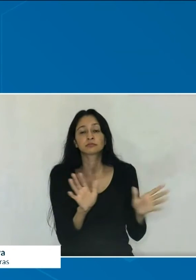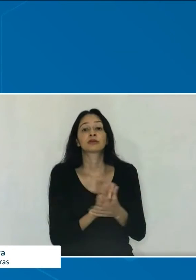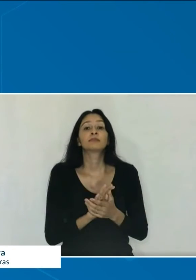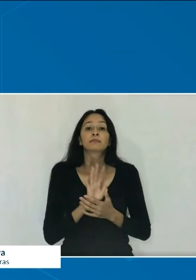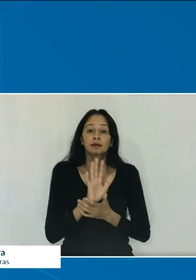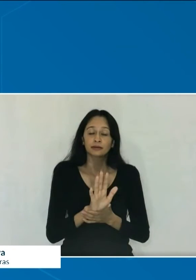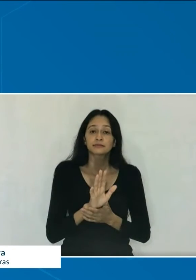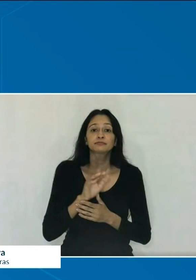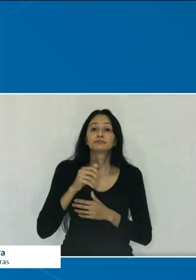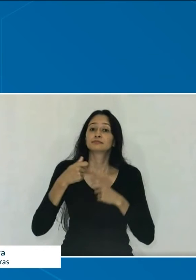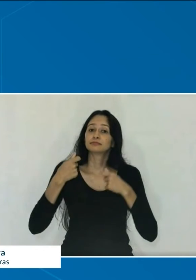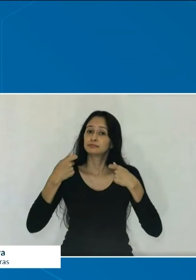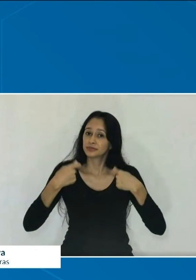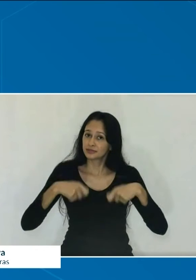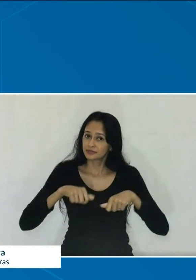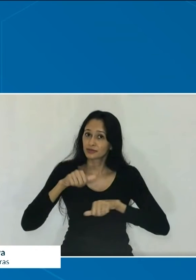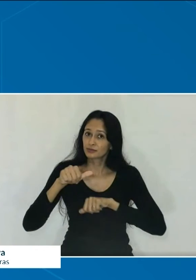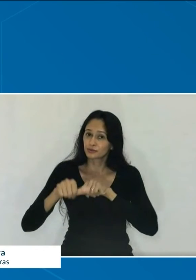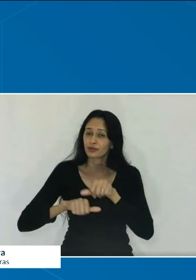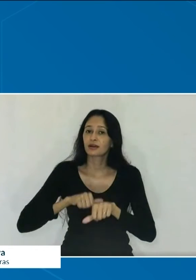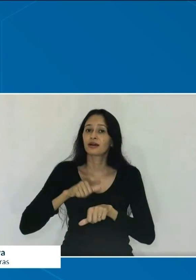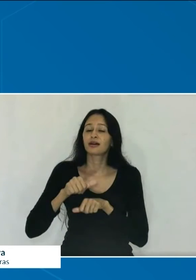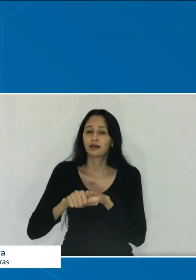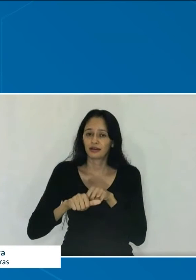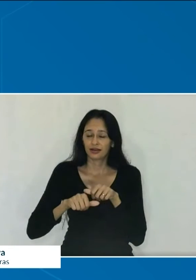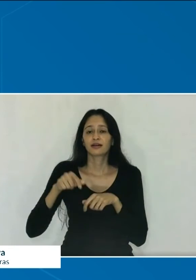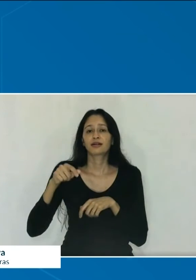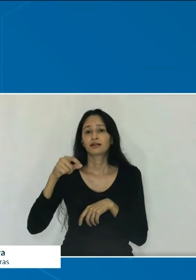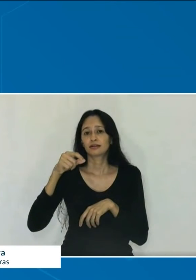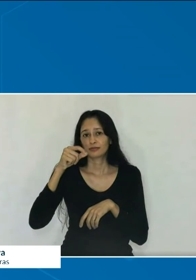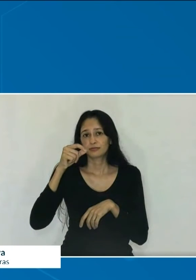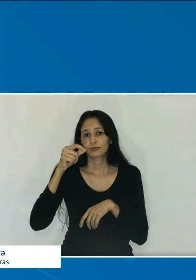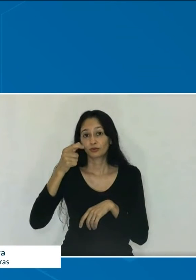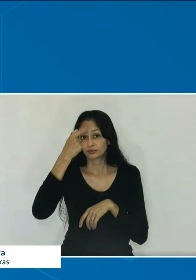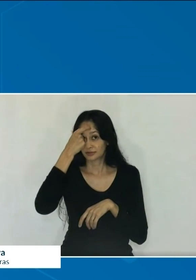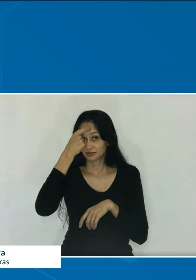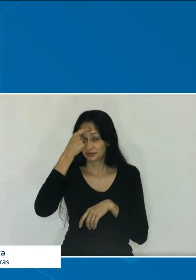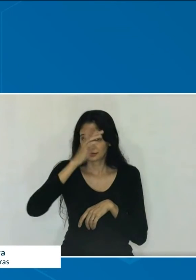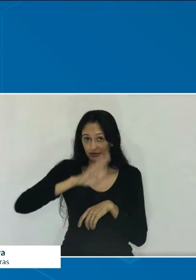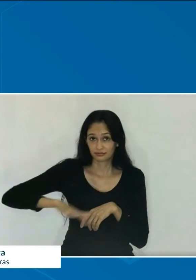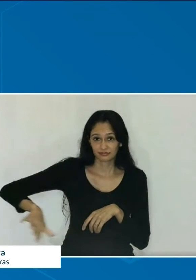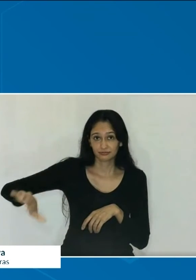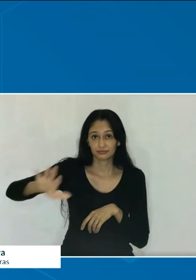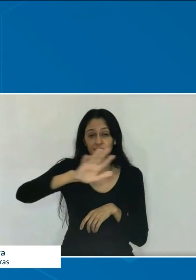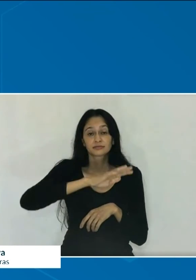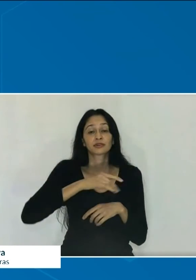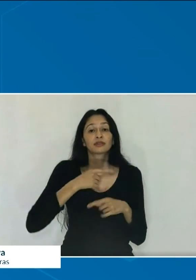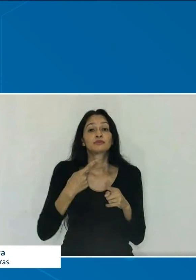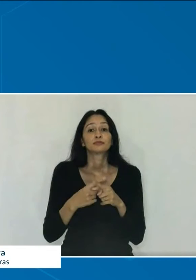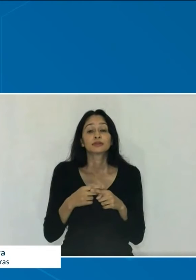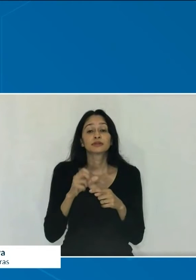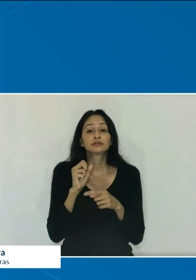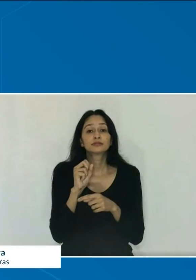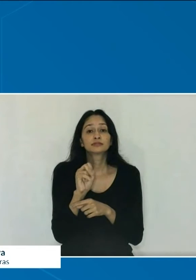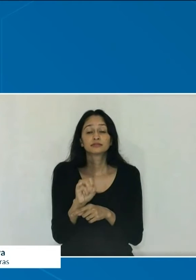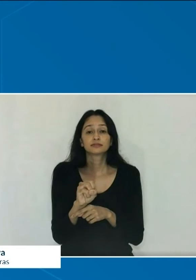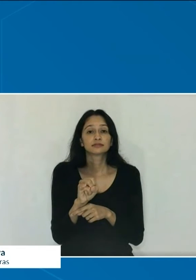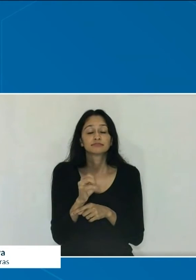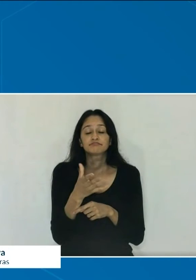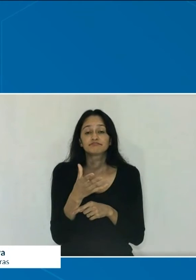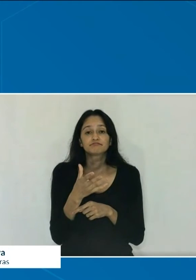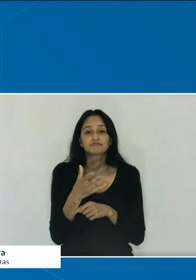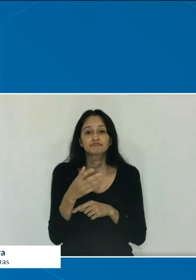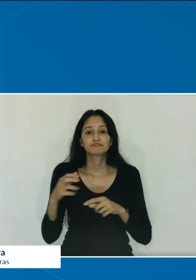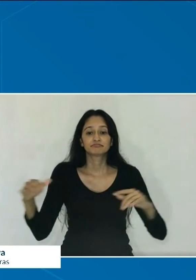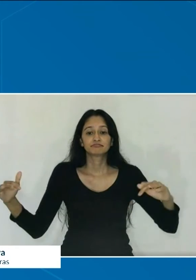a prefeitura, porque não vai ter nunca uma mobilidade sustentável se você não conseguir fazer que todos os modos sejam integrados, que você